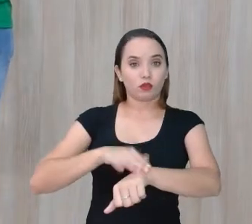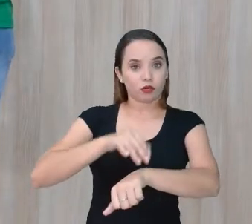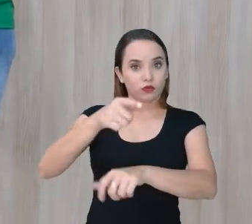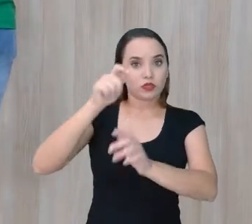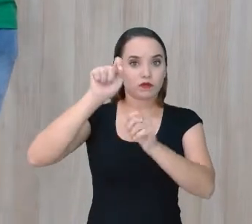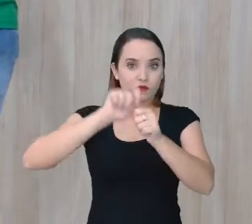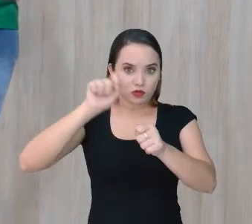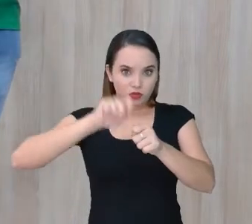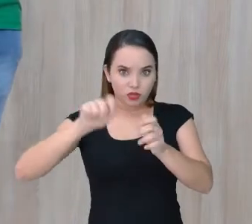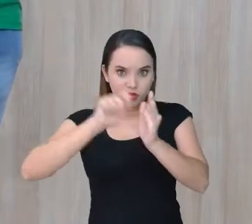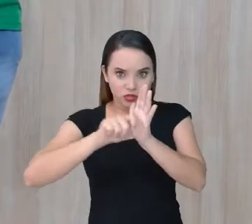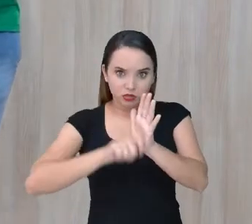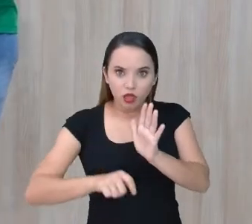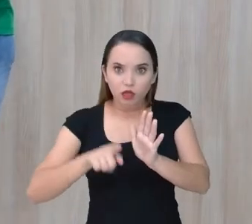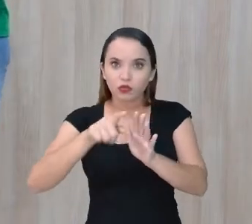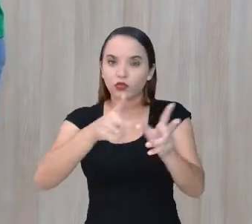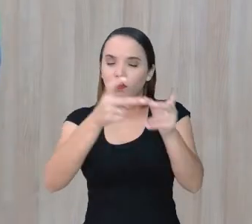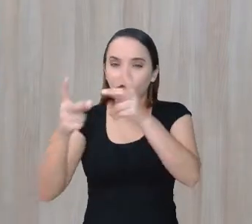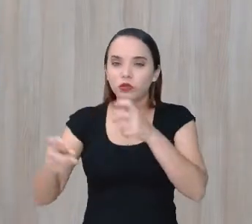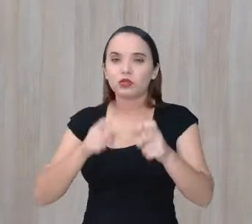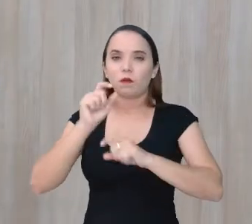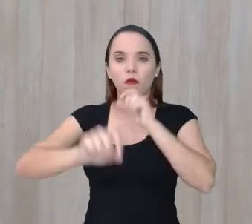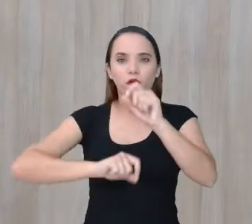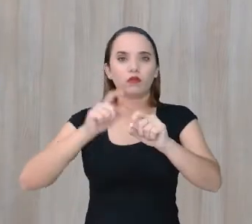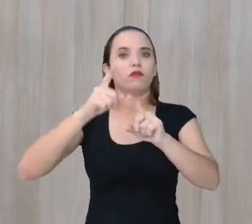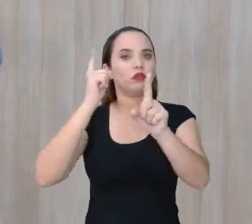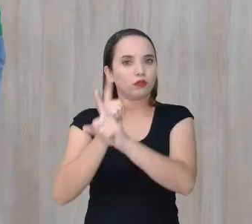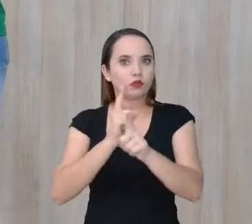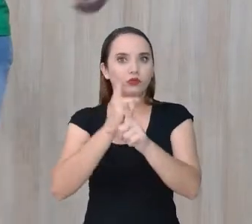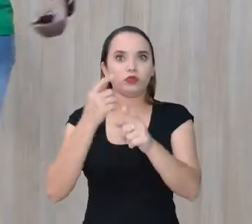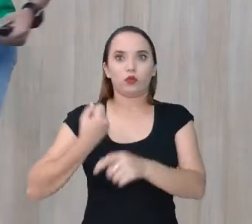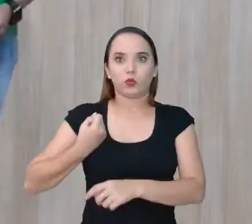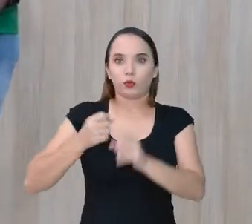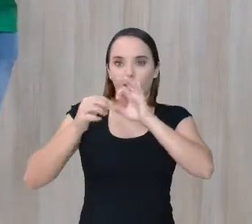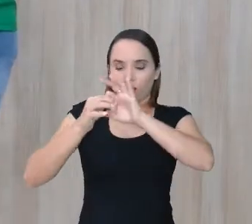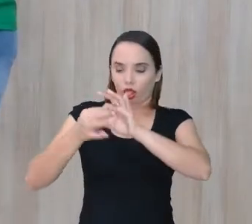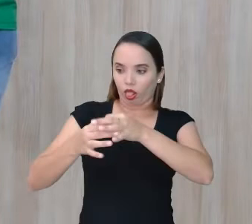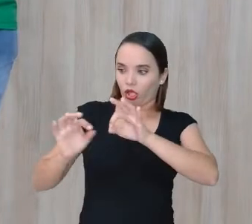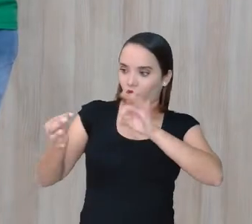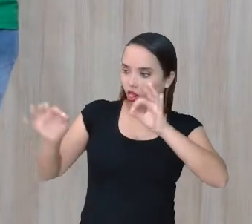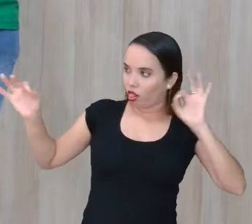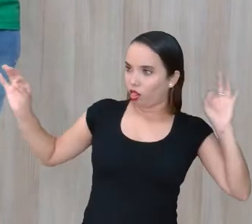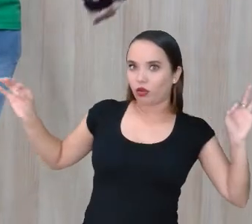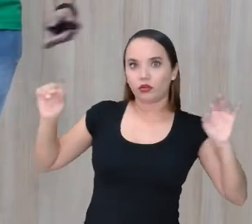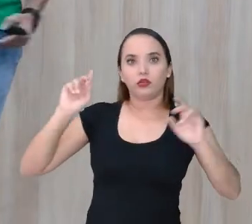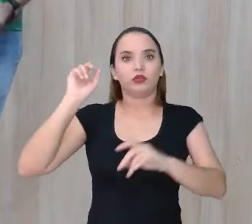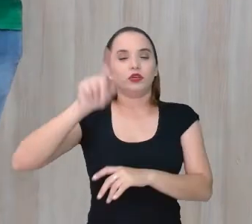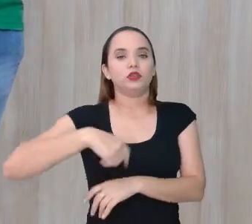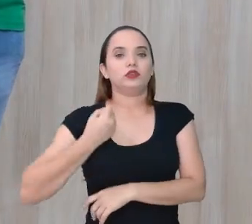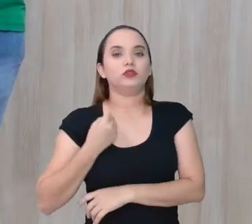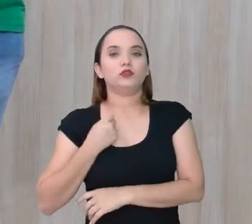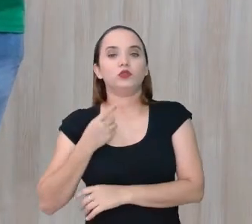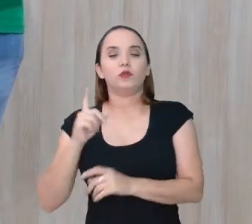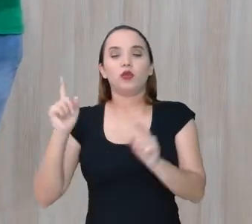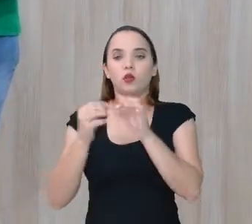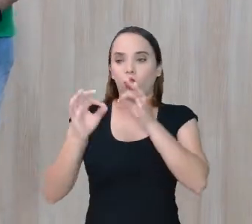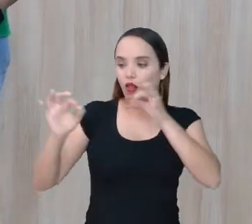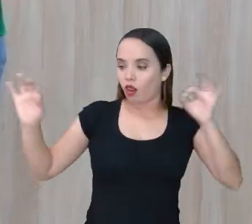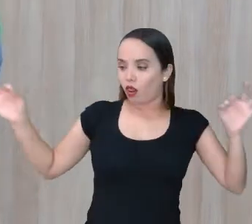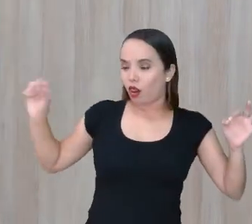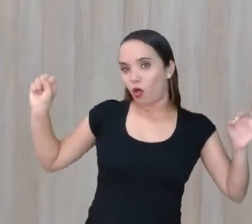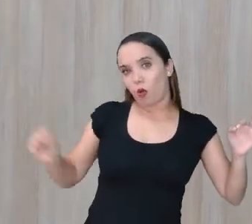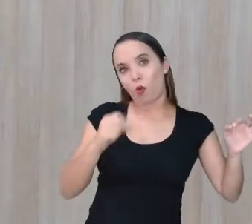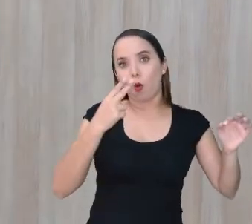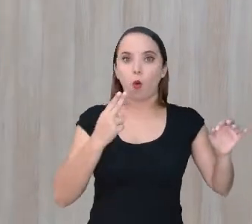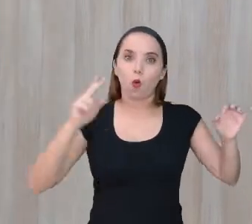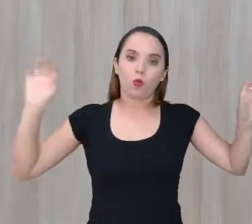você vai observar que você vai encontrar aí um número muito grande, tá? E esses números muito grandes ou muito pequenos, a gente